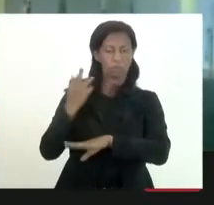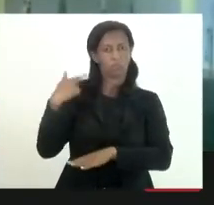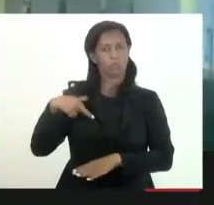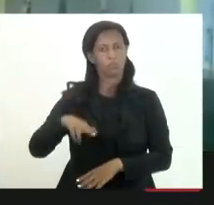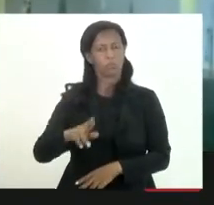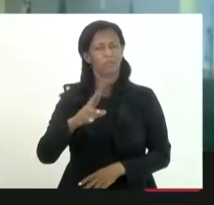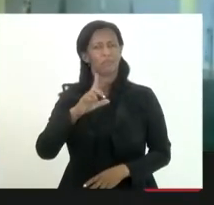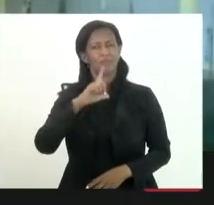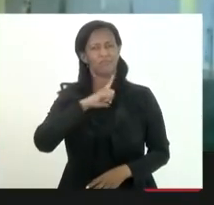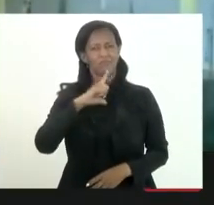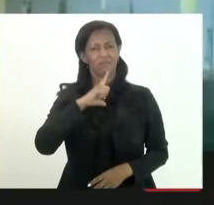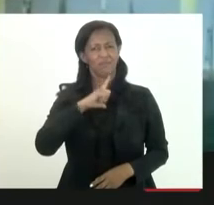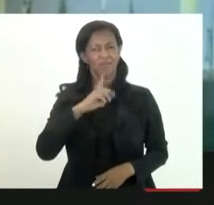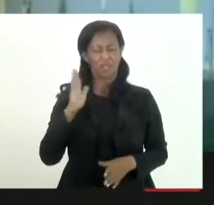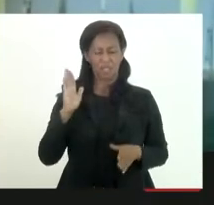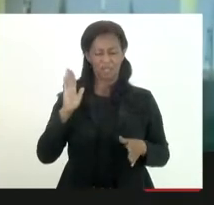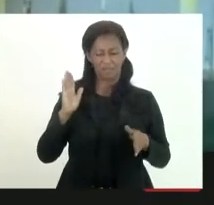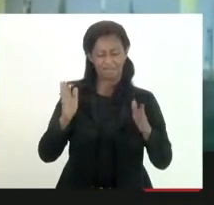existe entre